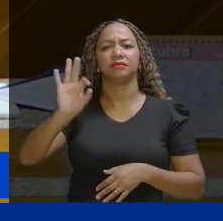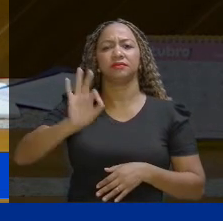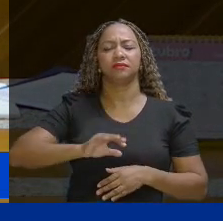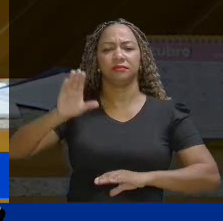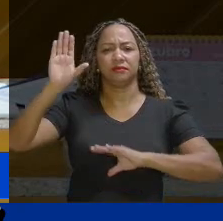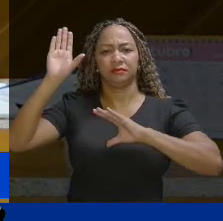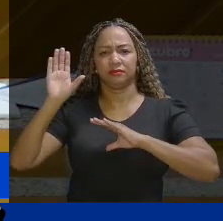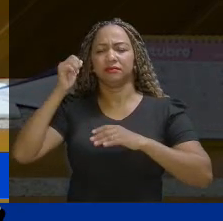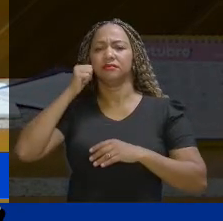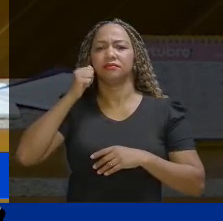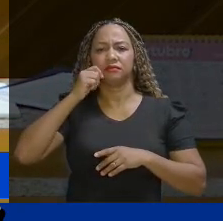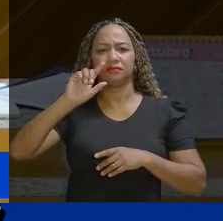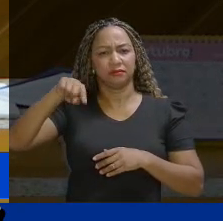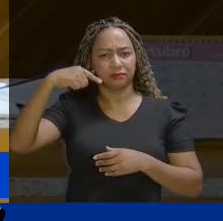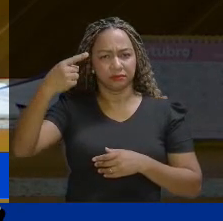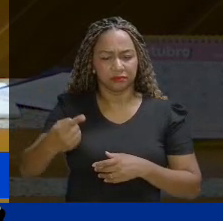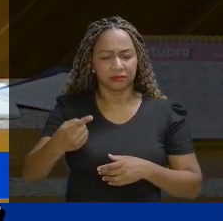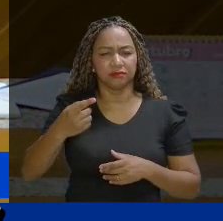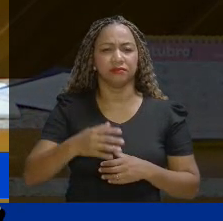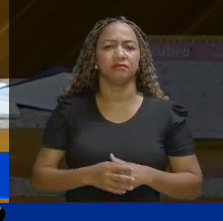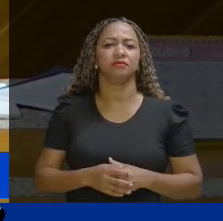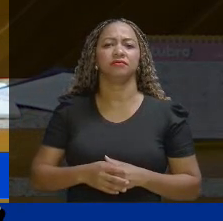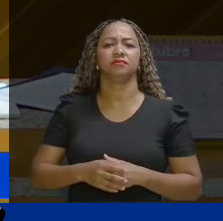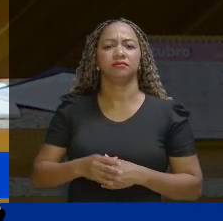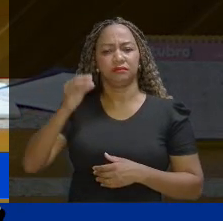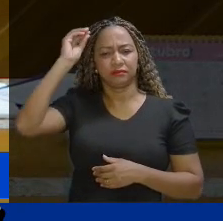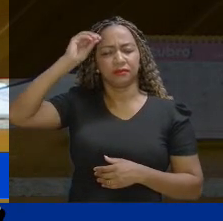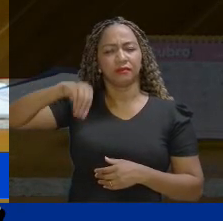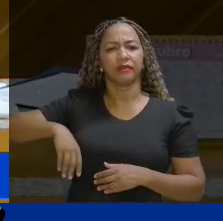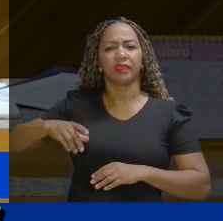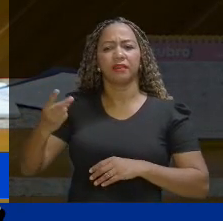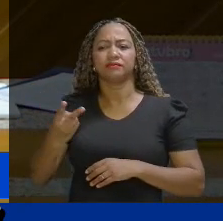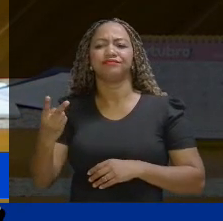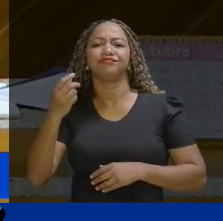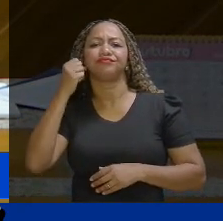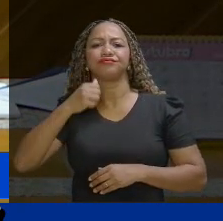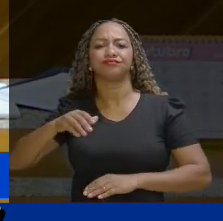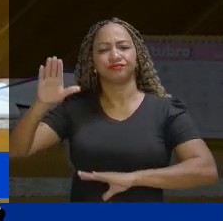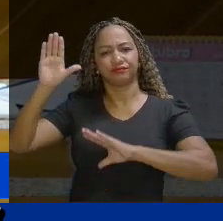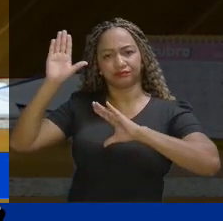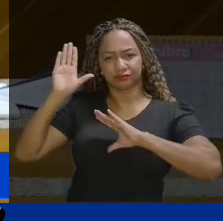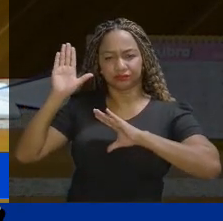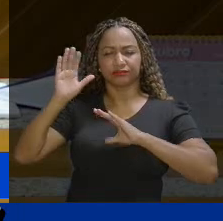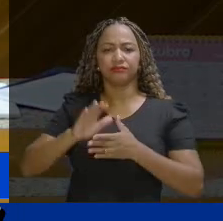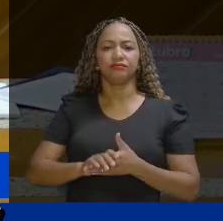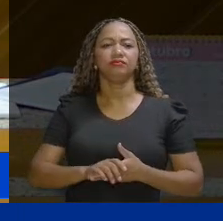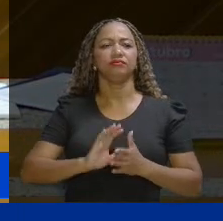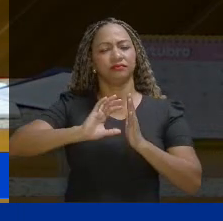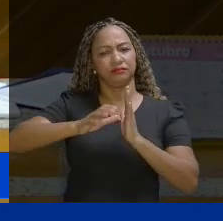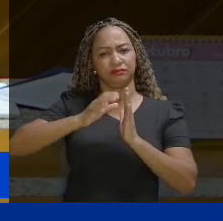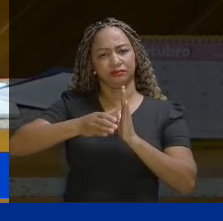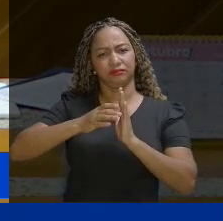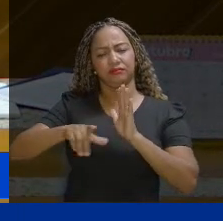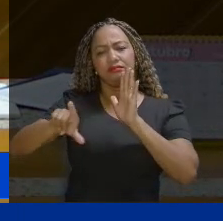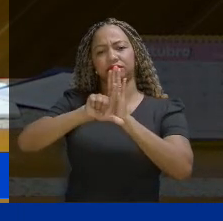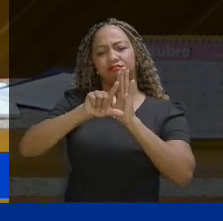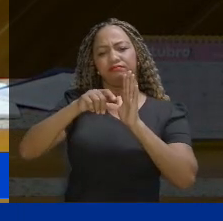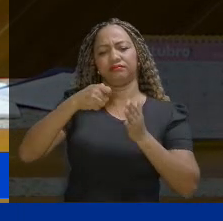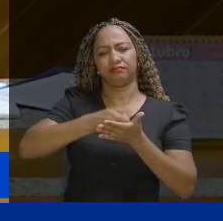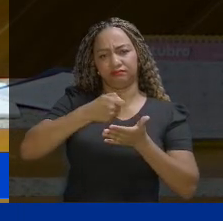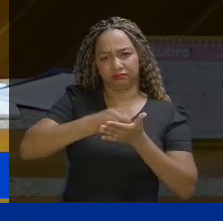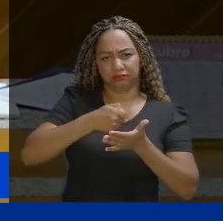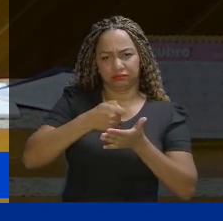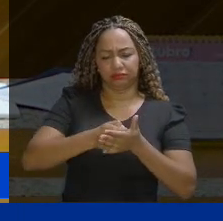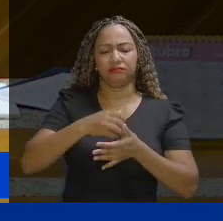candidaturas femininas após as renúncias das candidatas, sugerindo que o partido cumpria as exigências legais até o momento